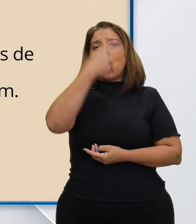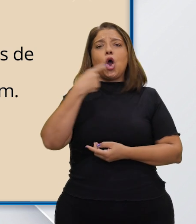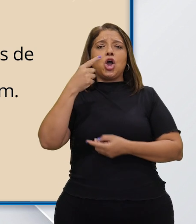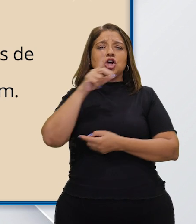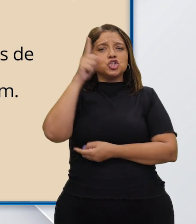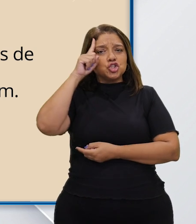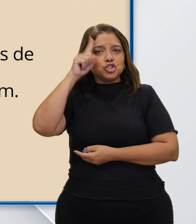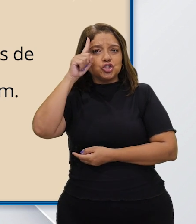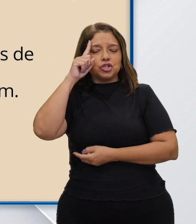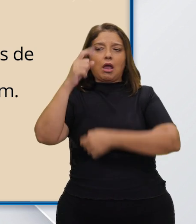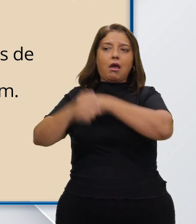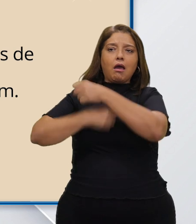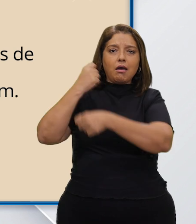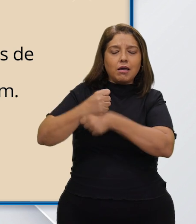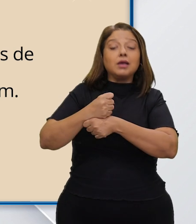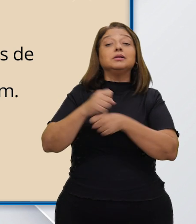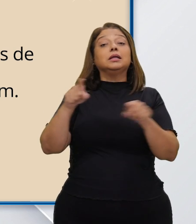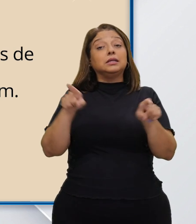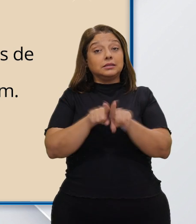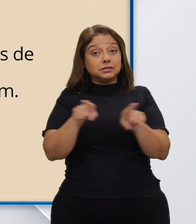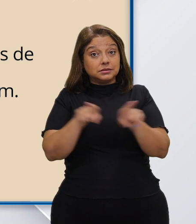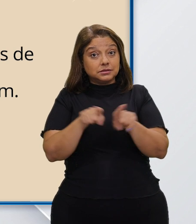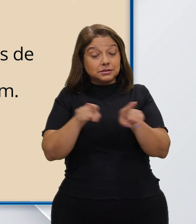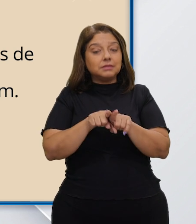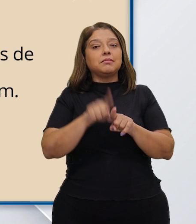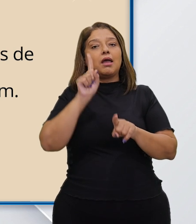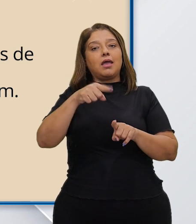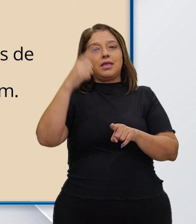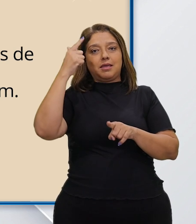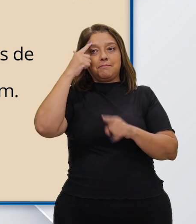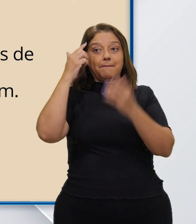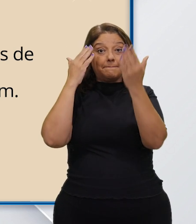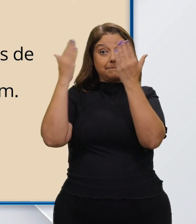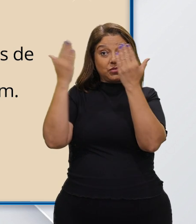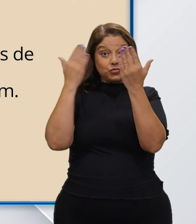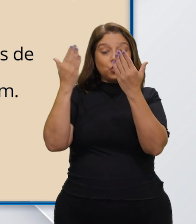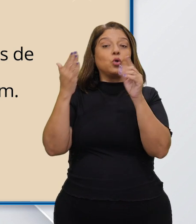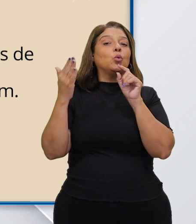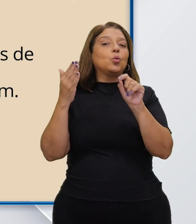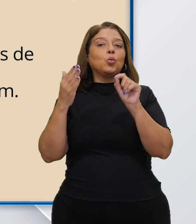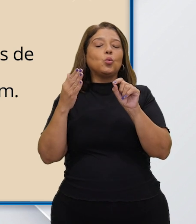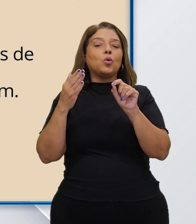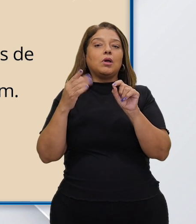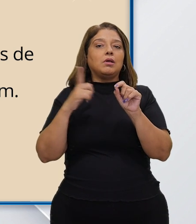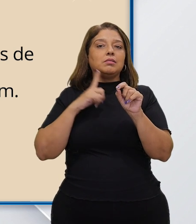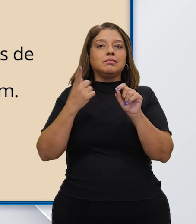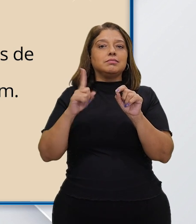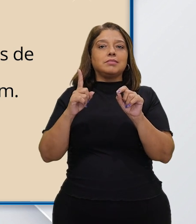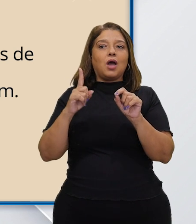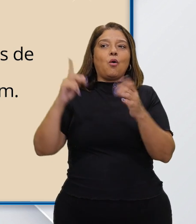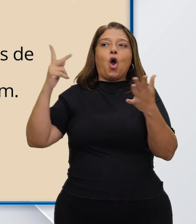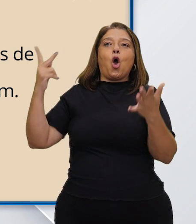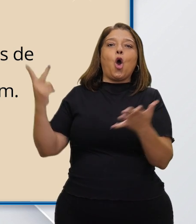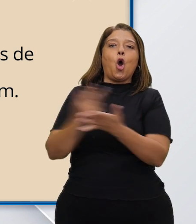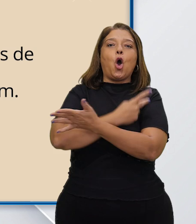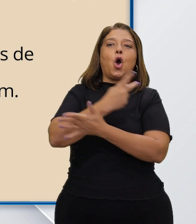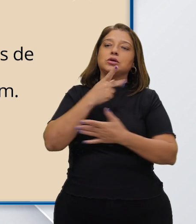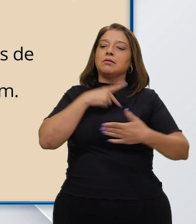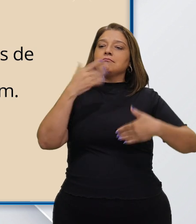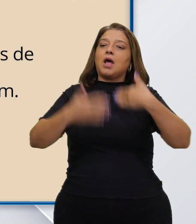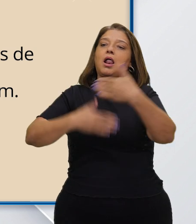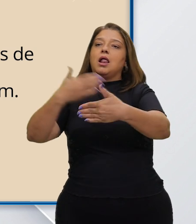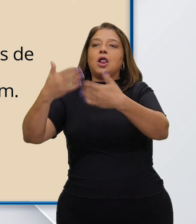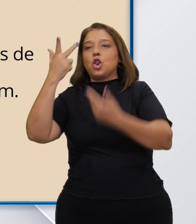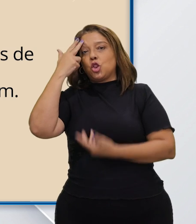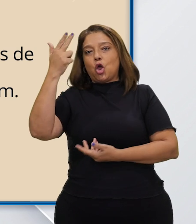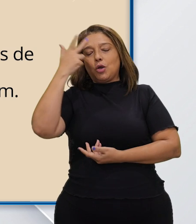anos. E ele pode ser também psicológico, quando as coisas não acontecem numa sequência normal,